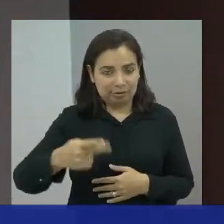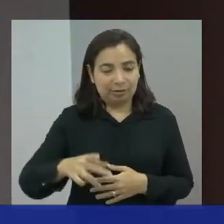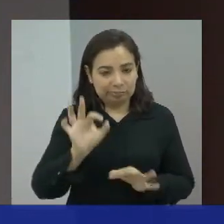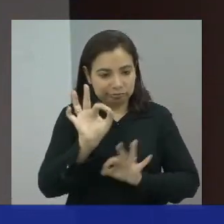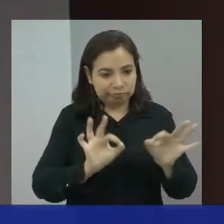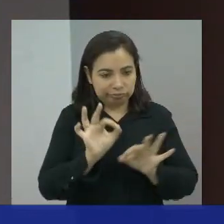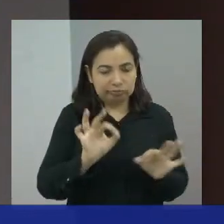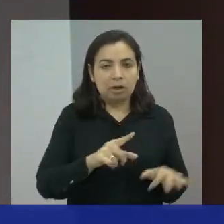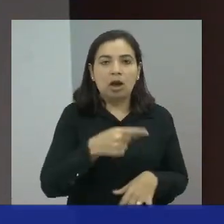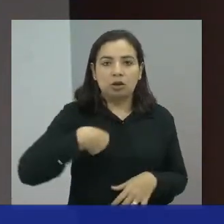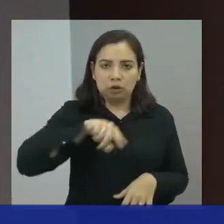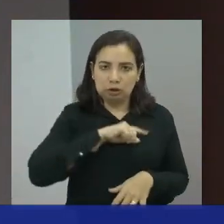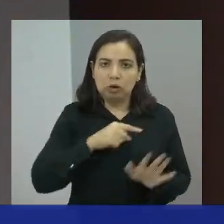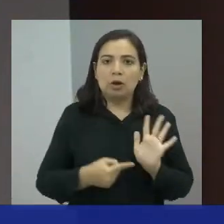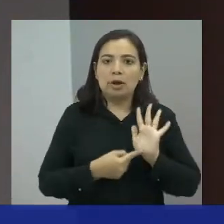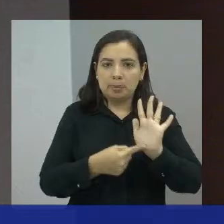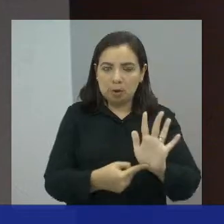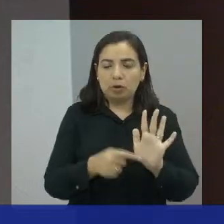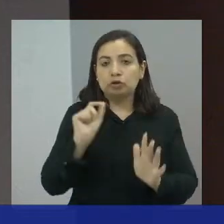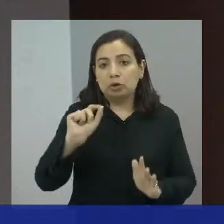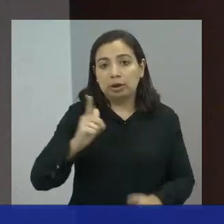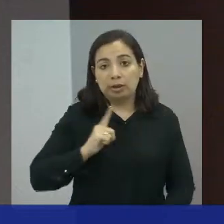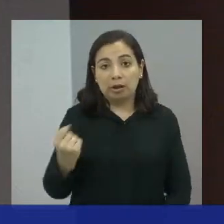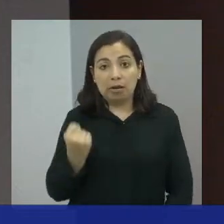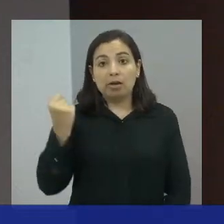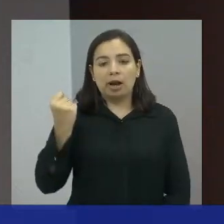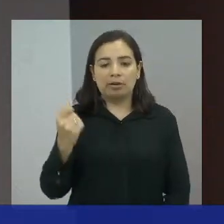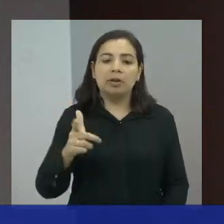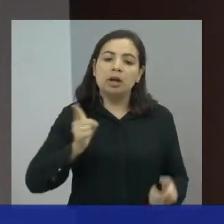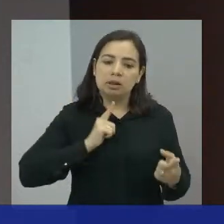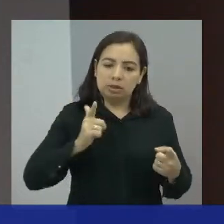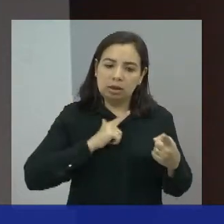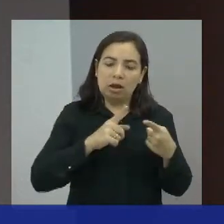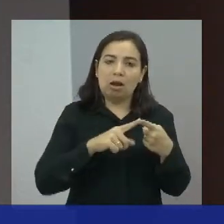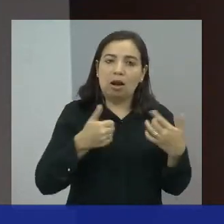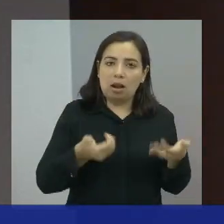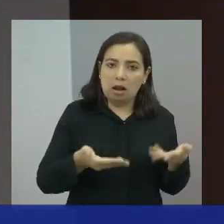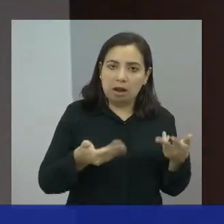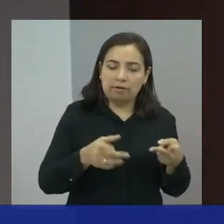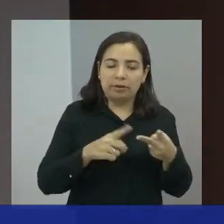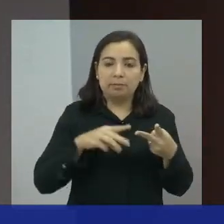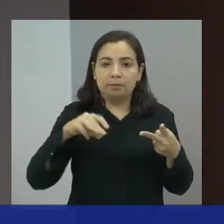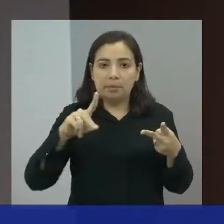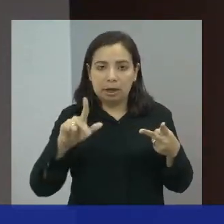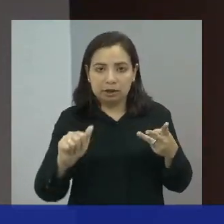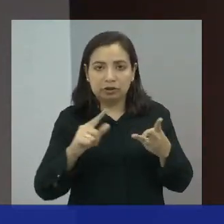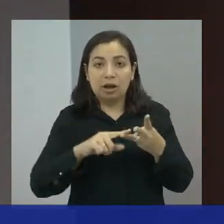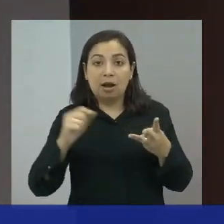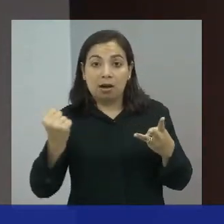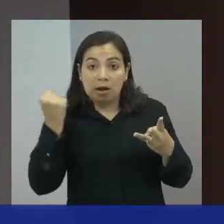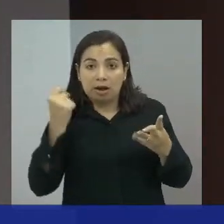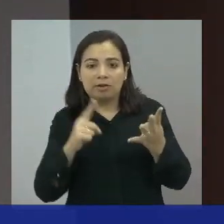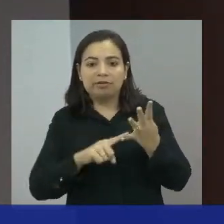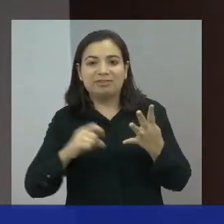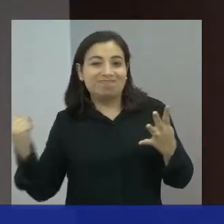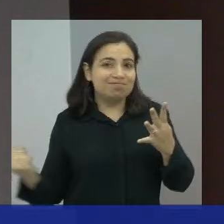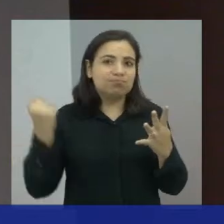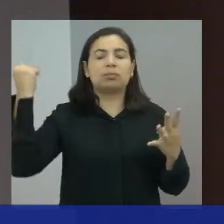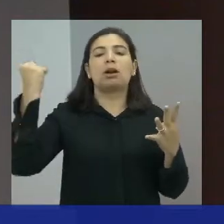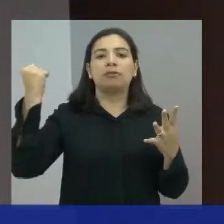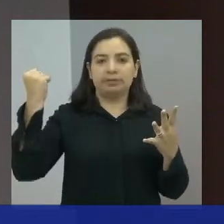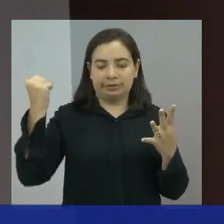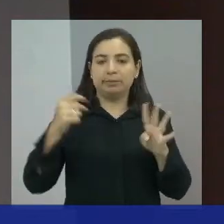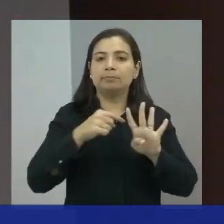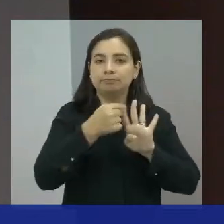de gravidade de infrações. Então, nós temos infrações leves, médias, graves e